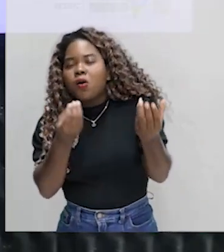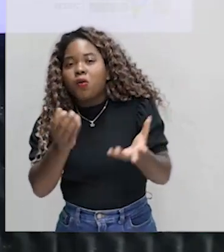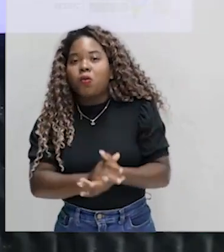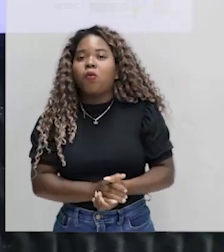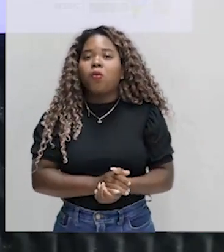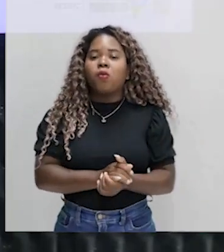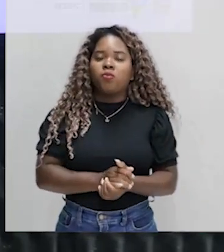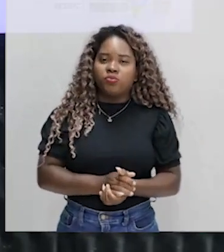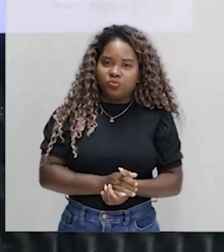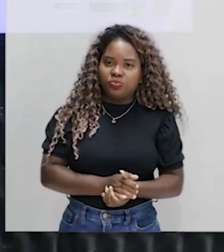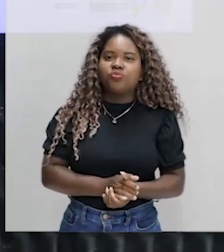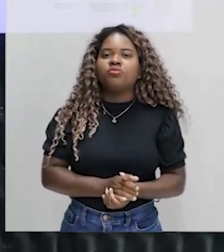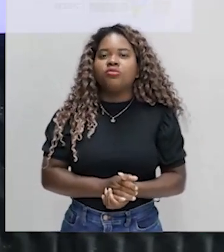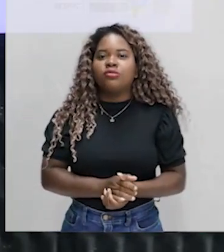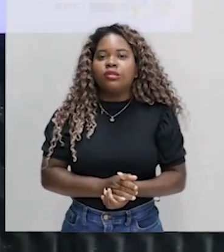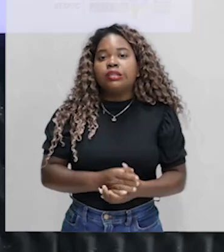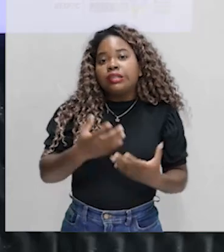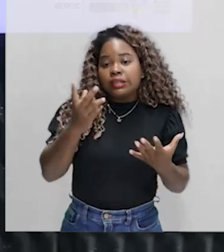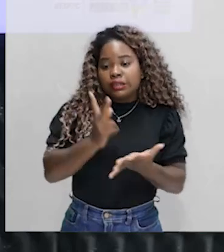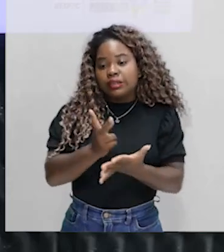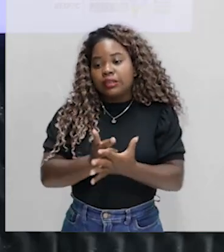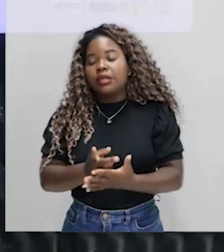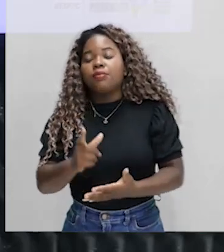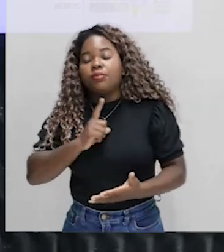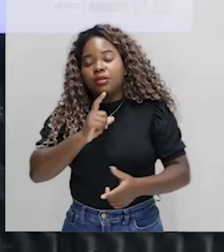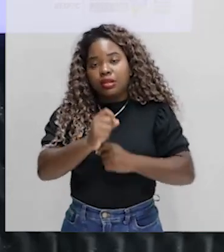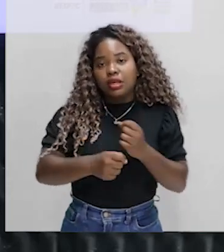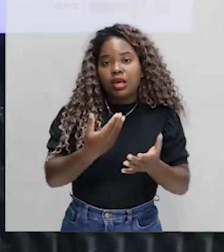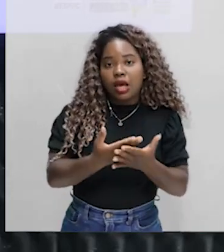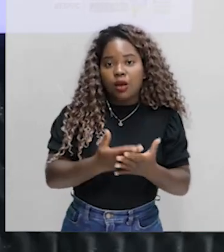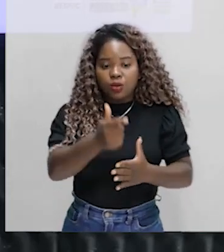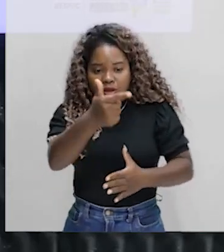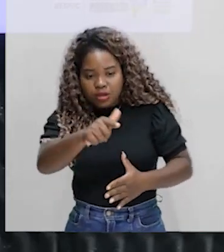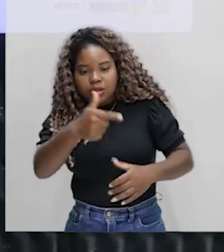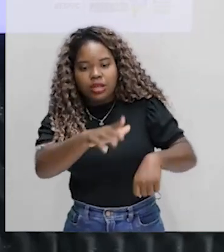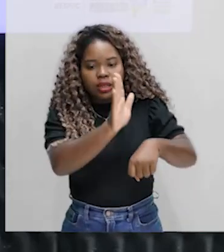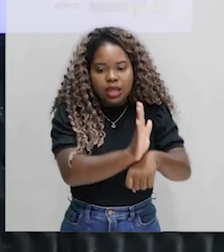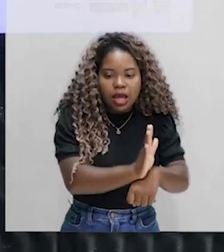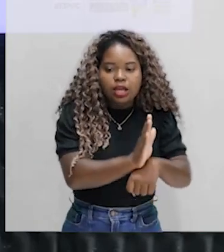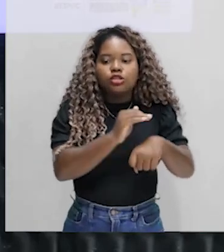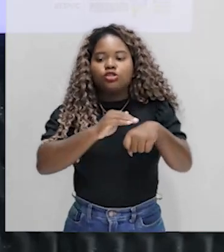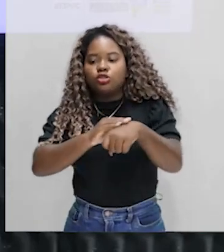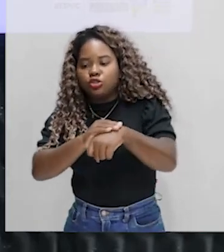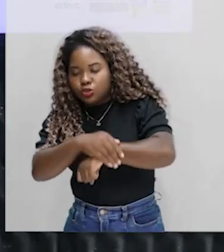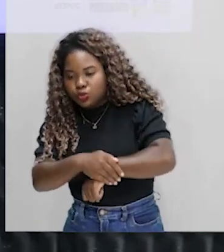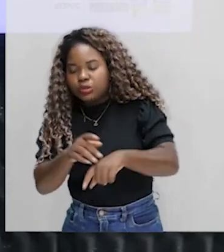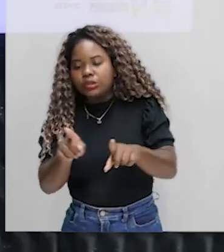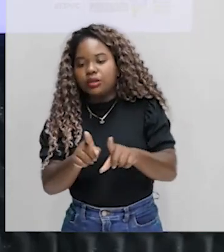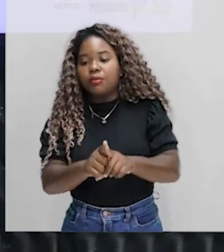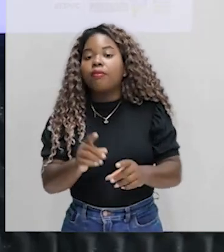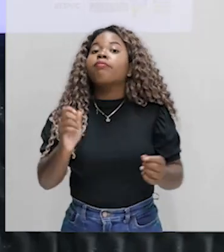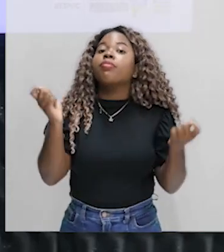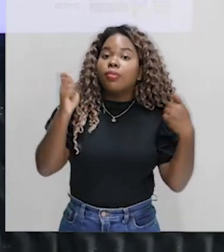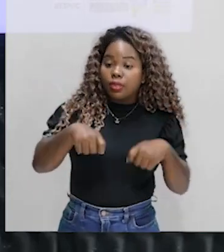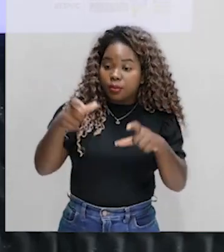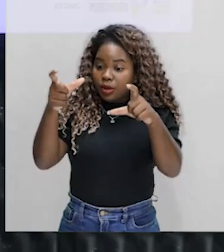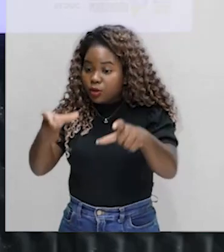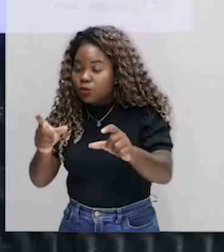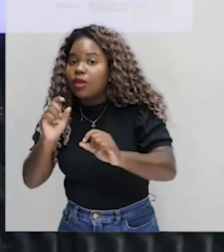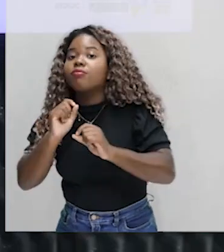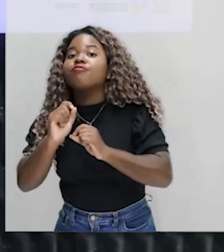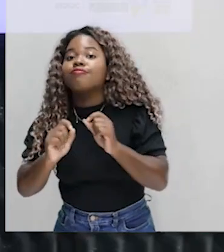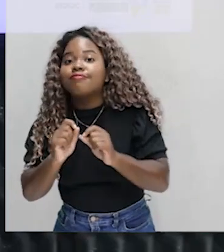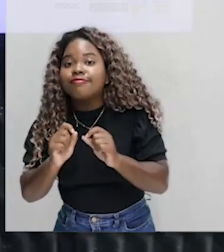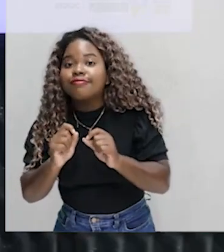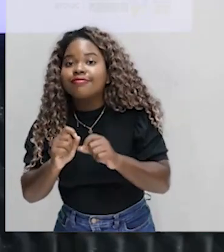durante o dia, que a aula repete, né, tarde, noite também. Você pode ir lá no YouTube que ela fica lá